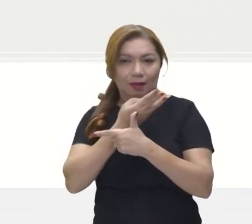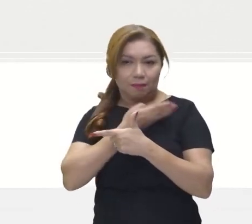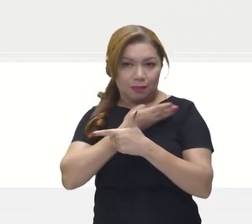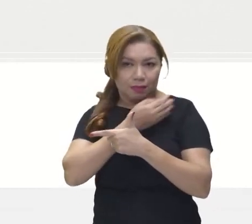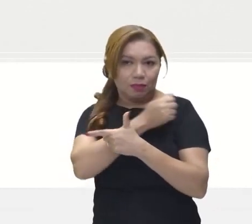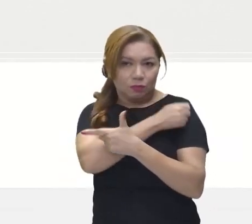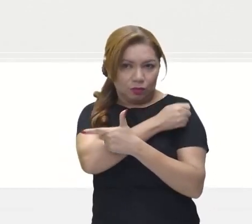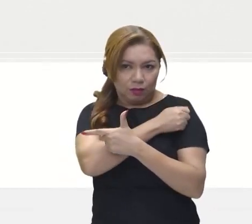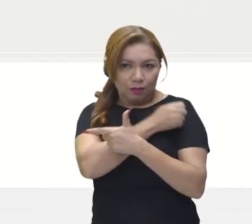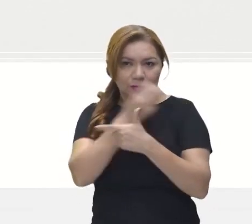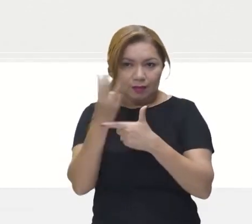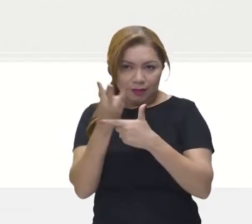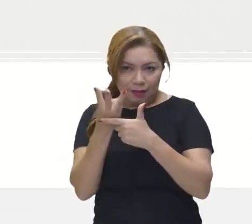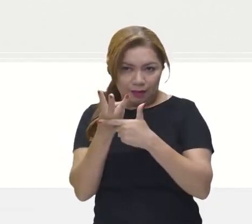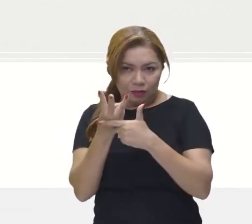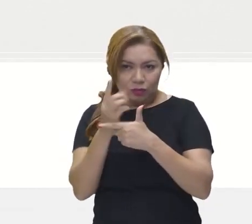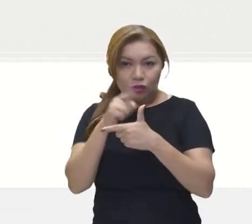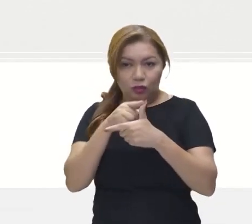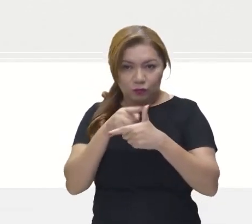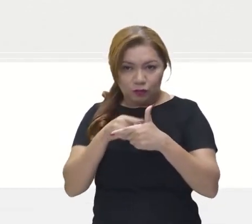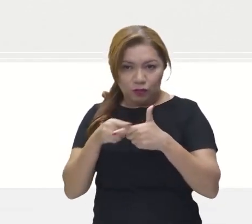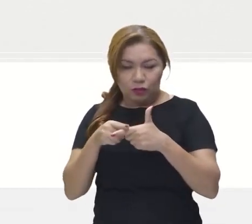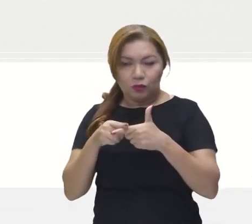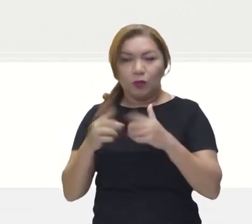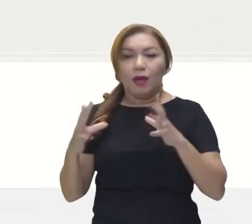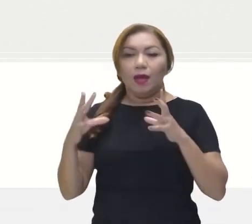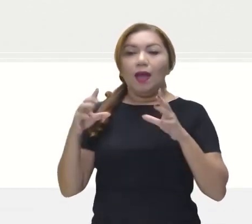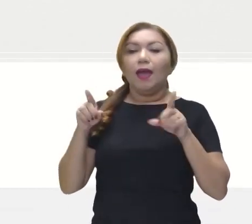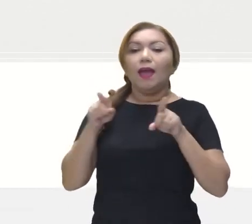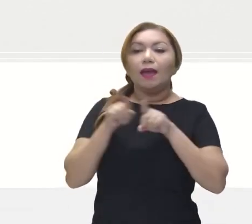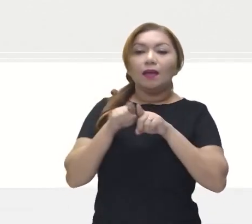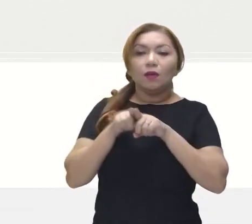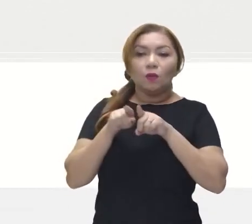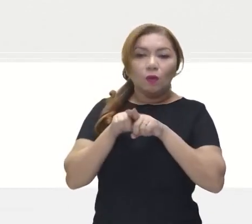240. Eu tenho aqui.